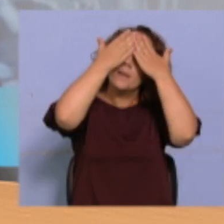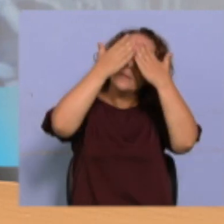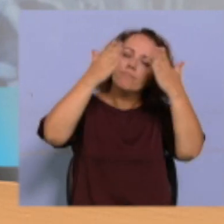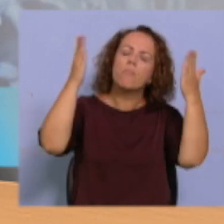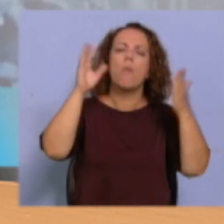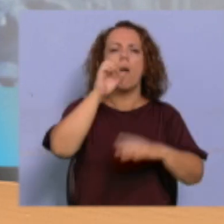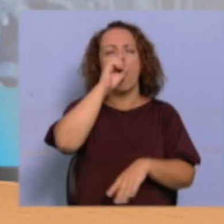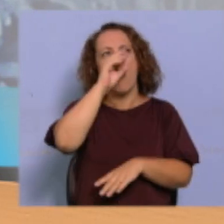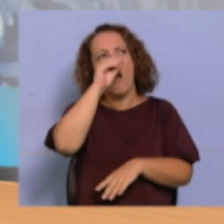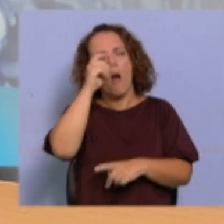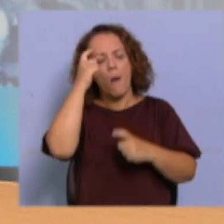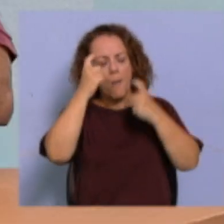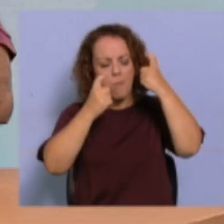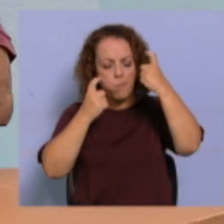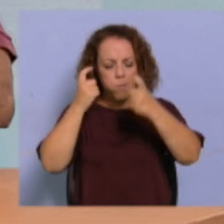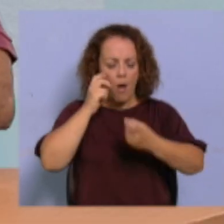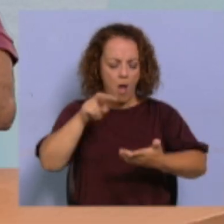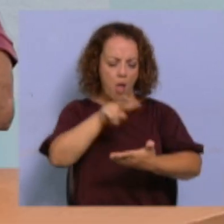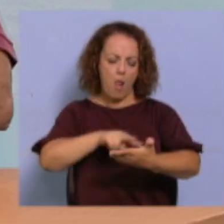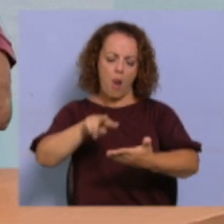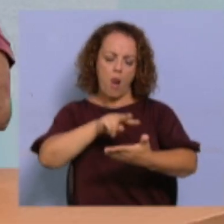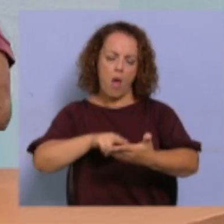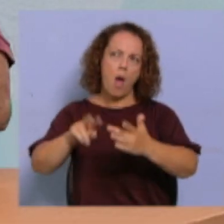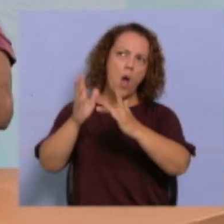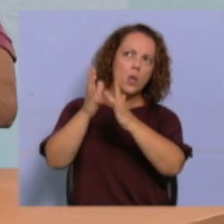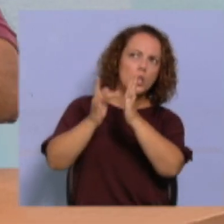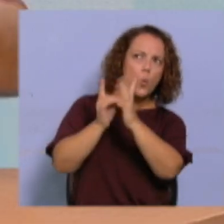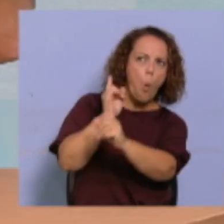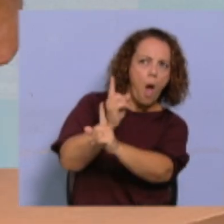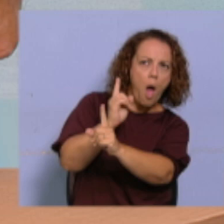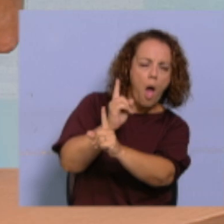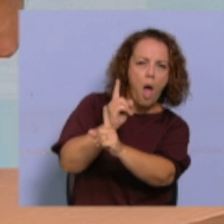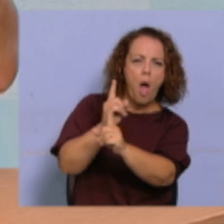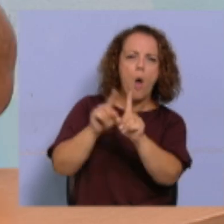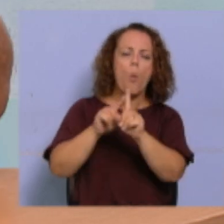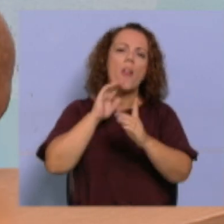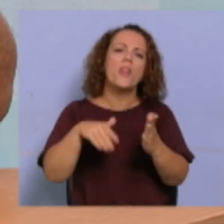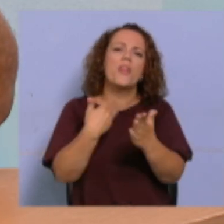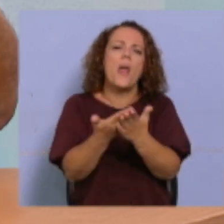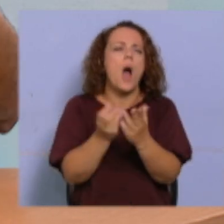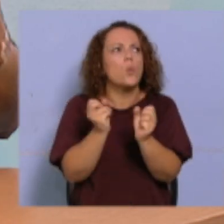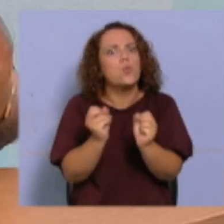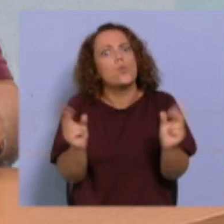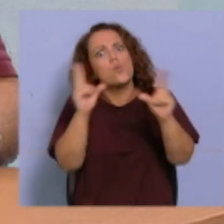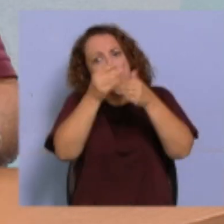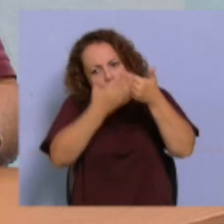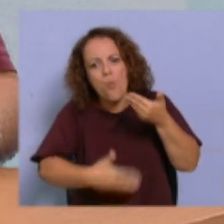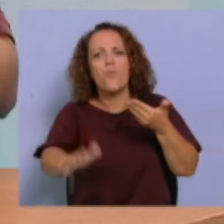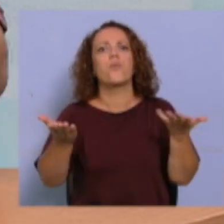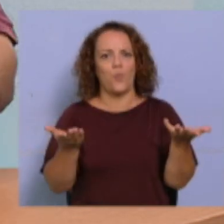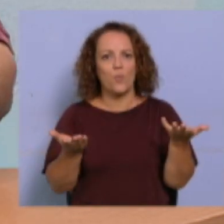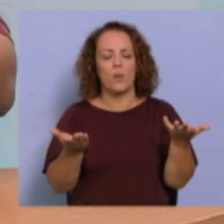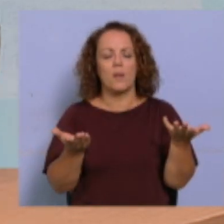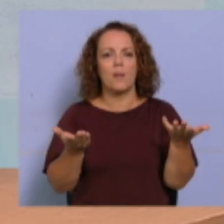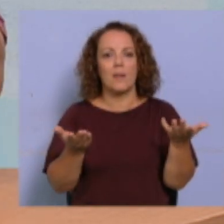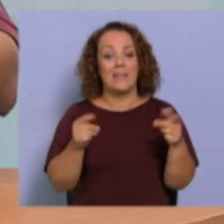mais, realmente, para ler a Bíblia de outra maneira, para entender a pessoa de Jesus de outra maneira, para o novo, quer dizer, e portanto